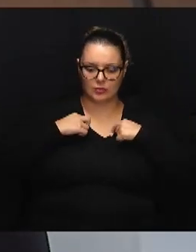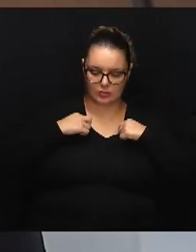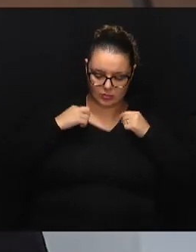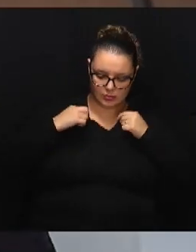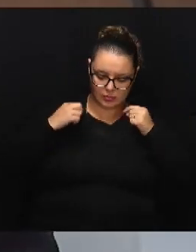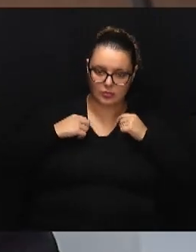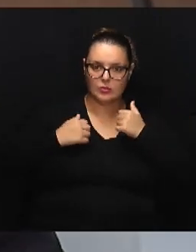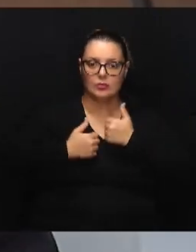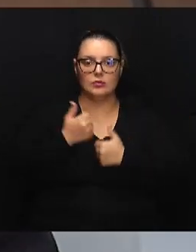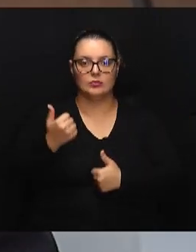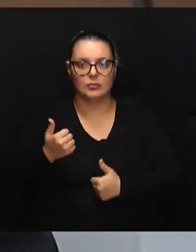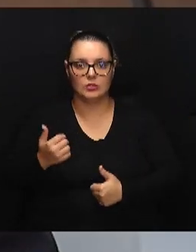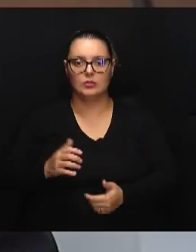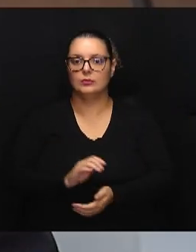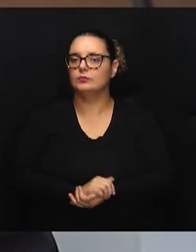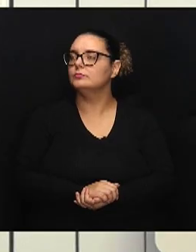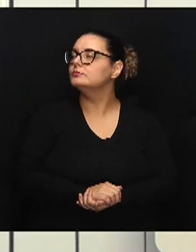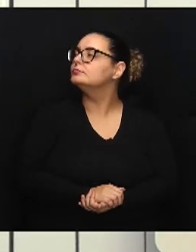futebol, por exemplo.